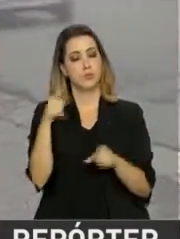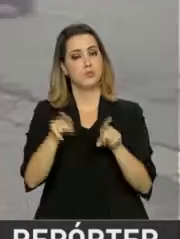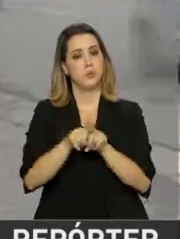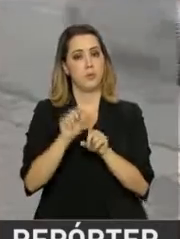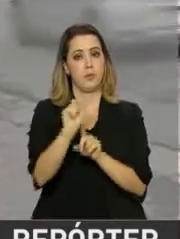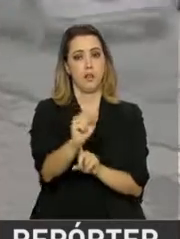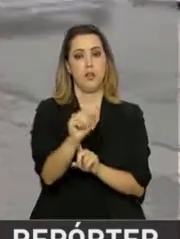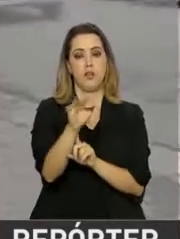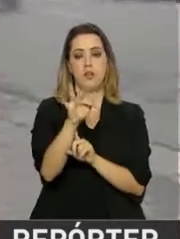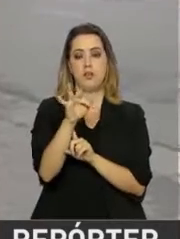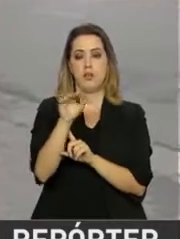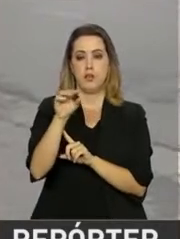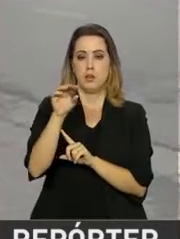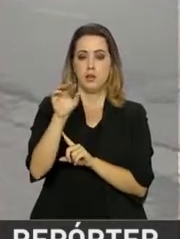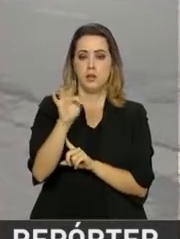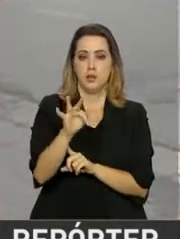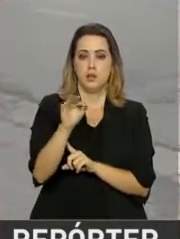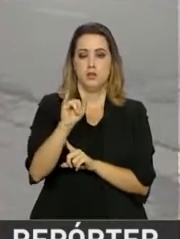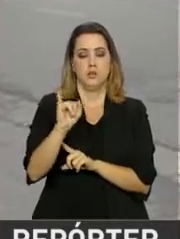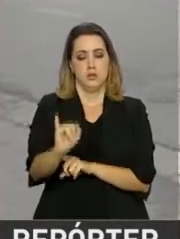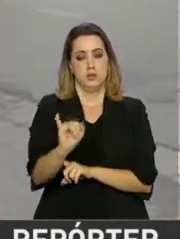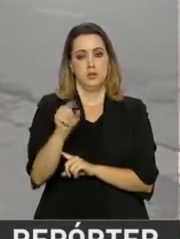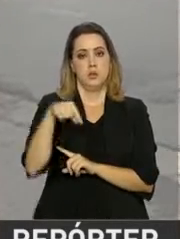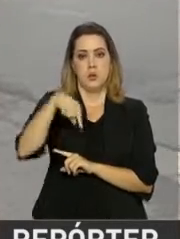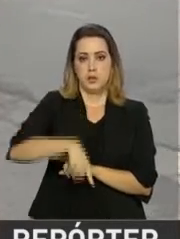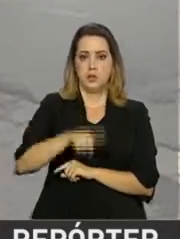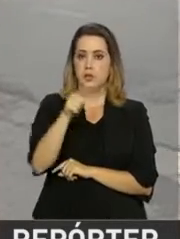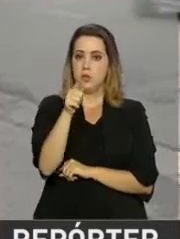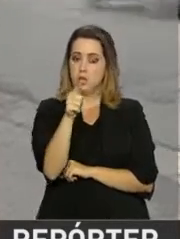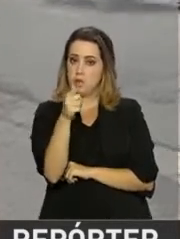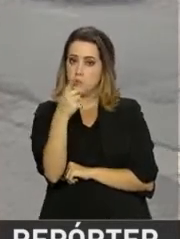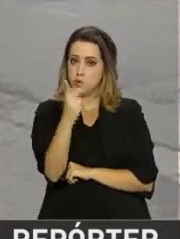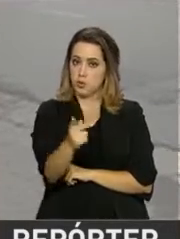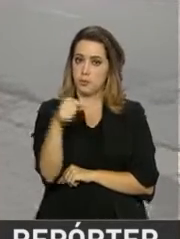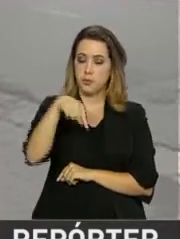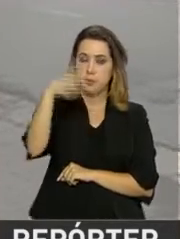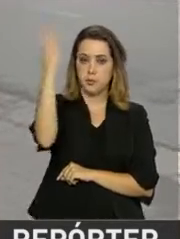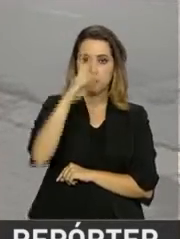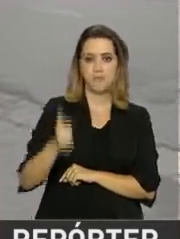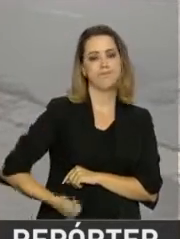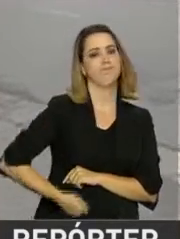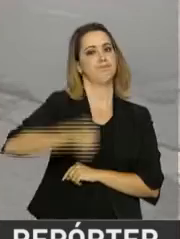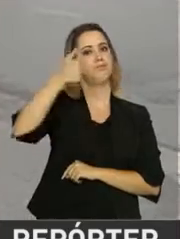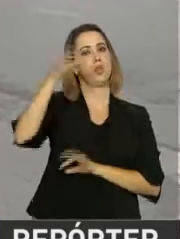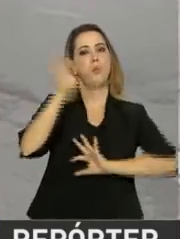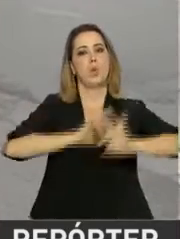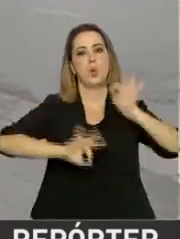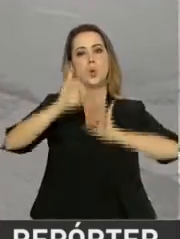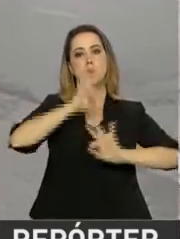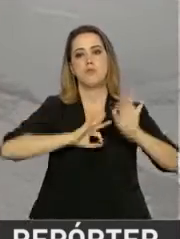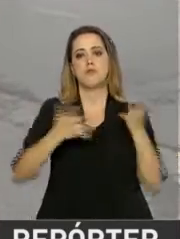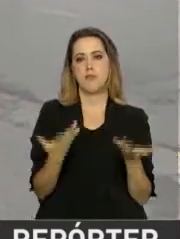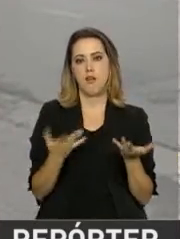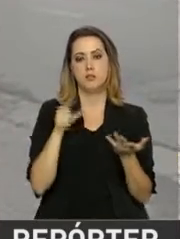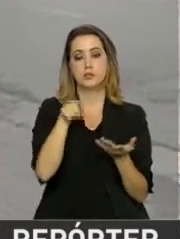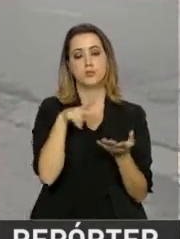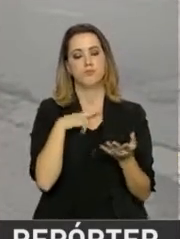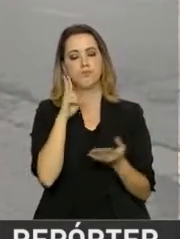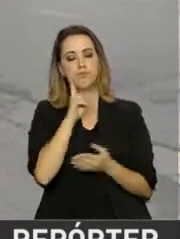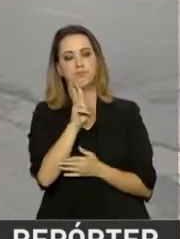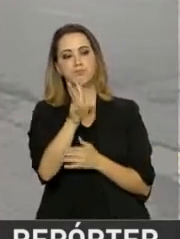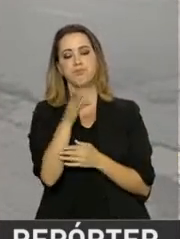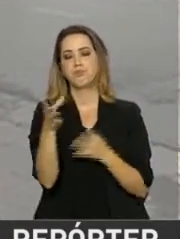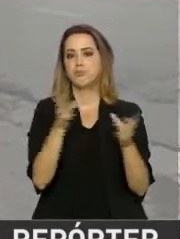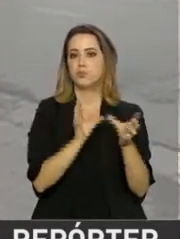Federação Internacional de Automobilismo elegeu o GP Brasil como o mais bem organizado da temporada, com base em avaliações